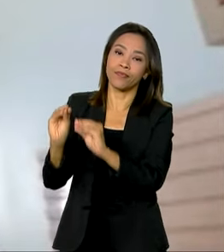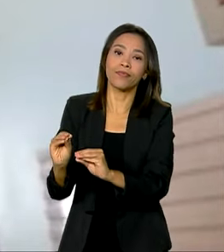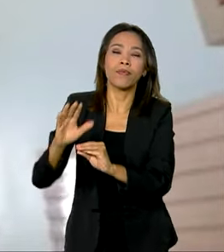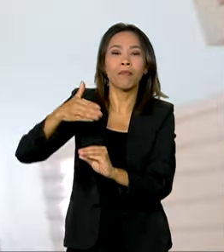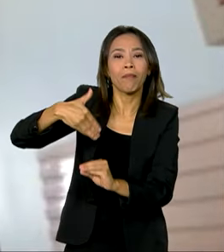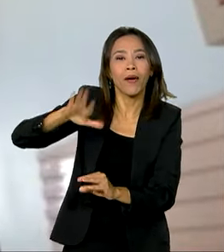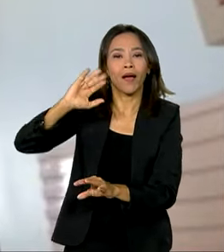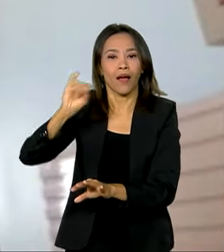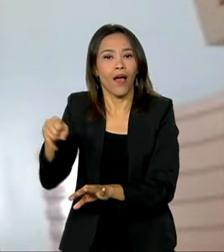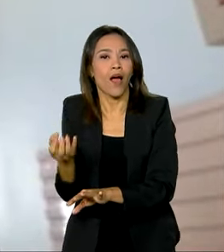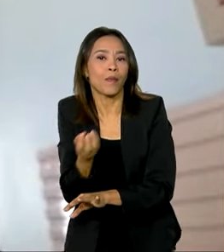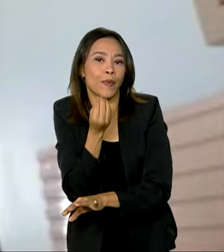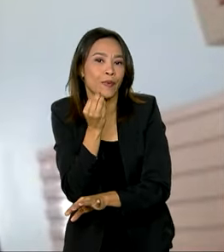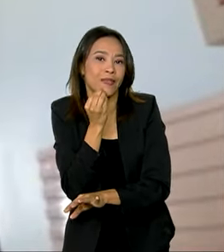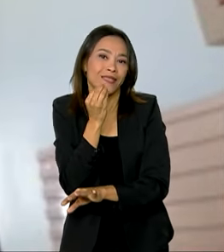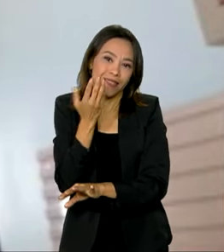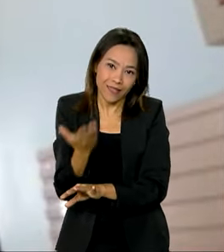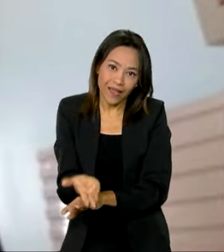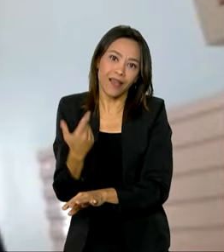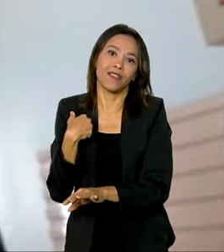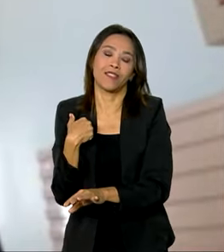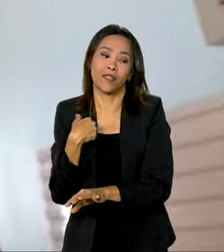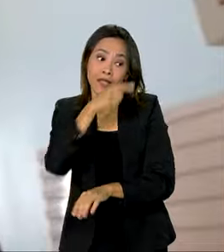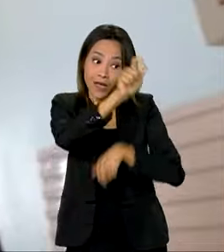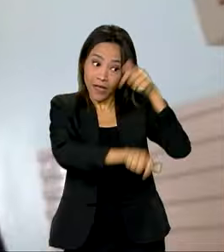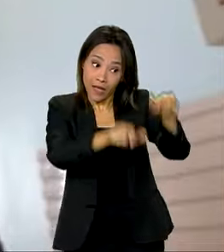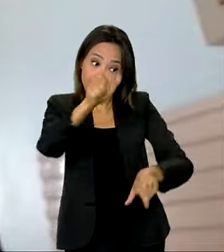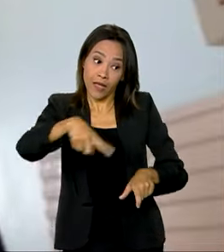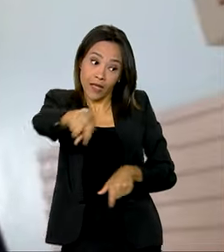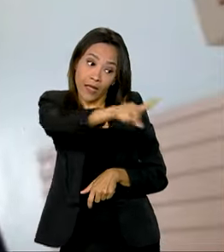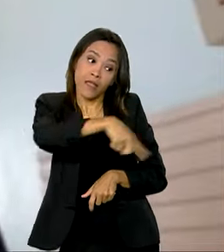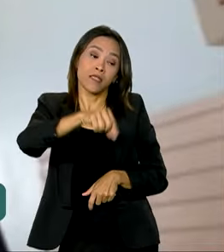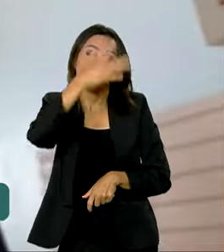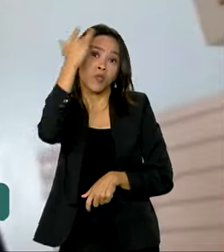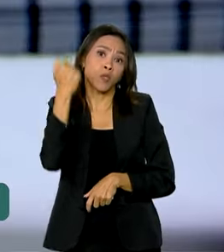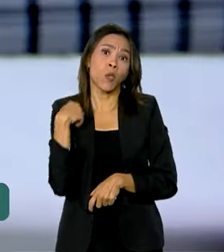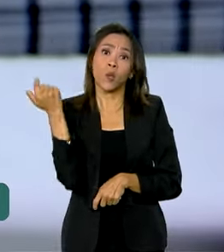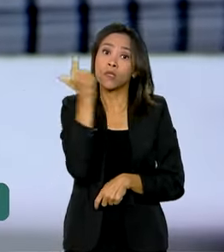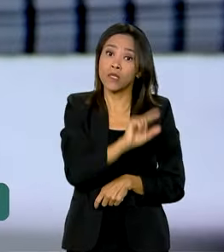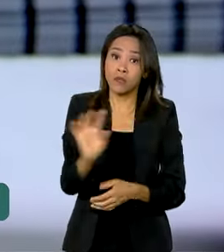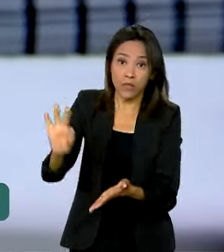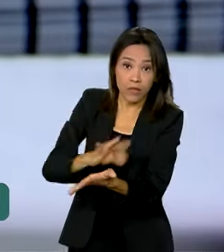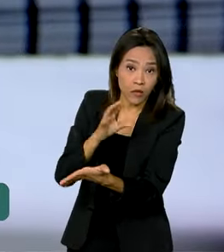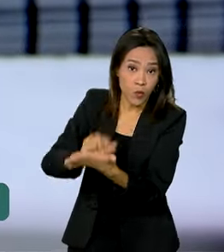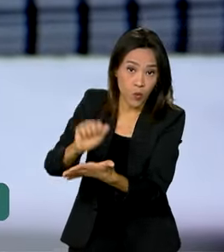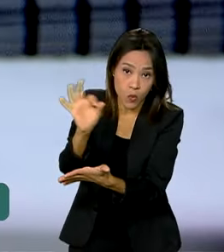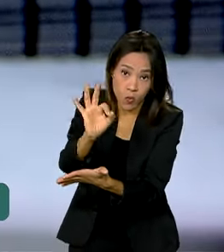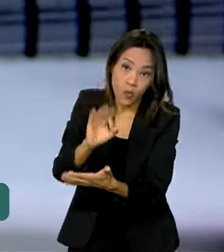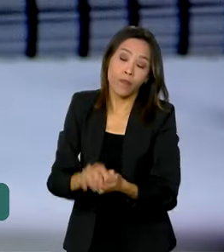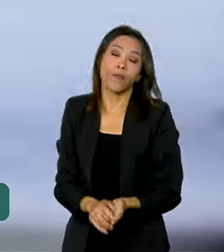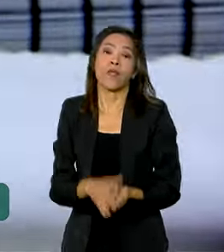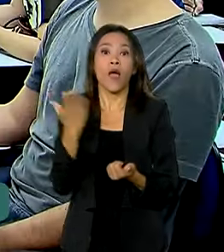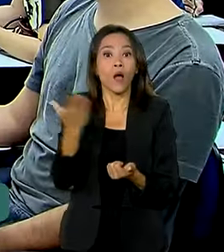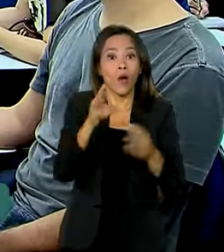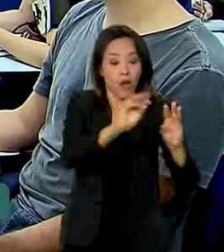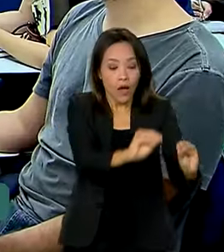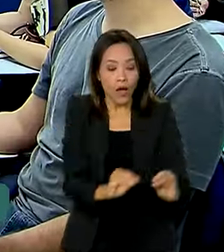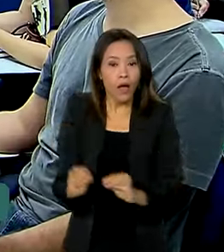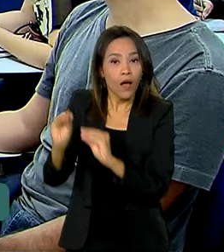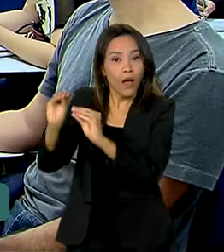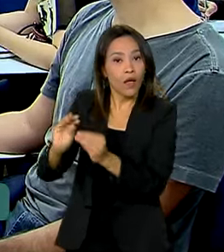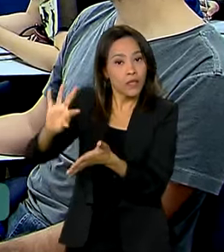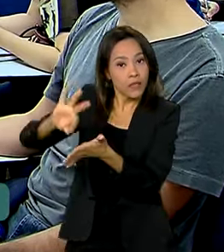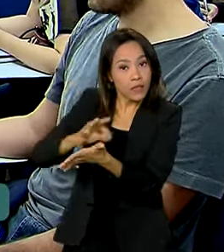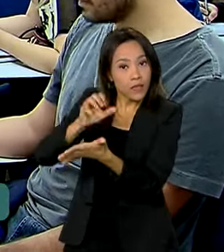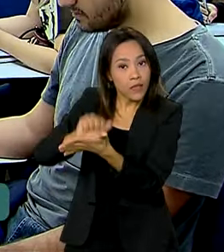oportunidade é mais uma chance né para aquelas pessoas que que não conseguiram se inscrever com a prorrogação das inscrições outras